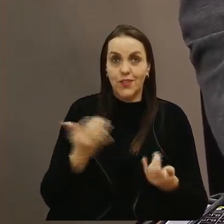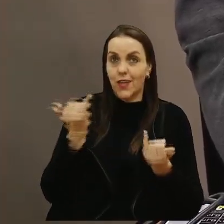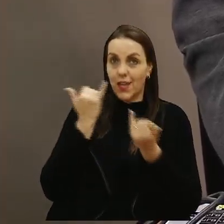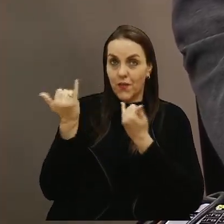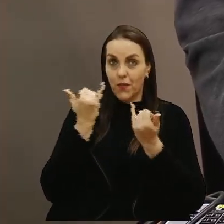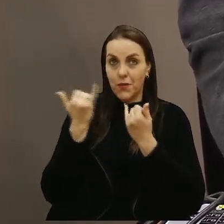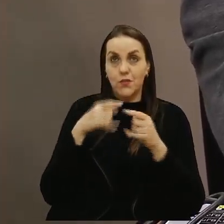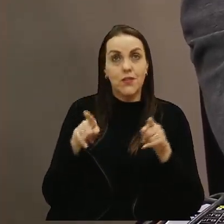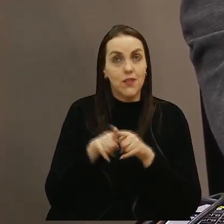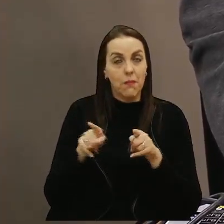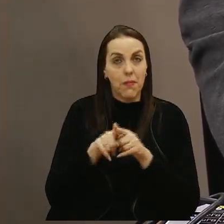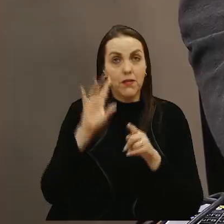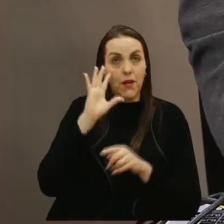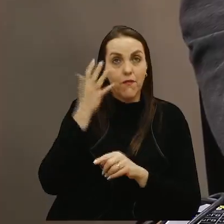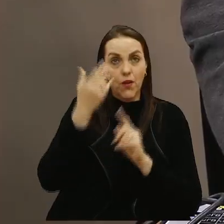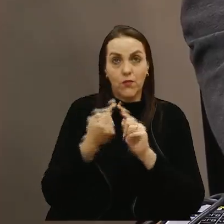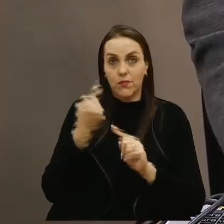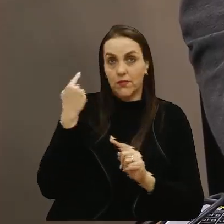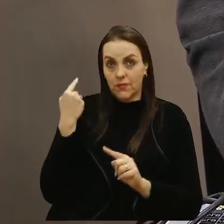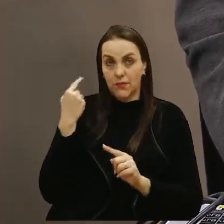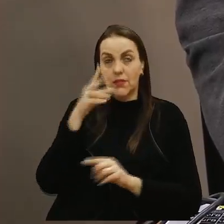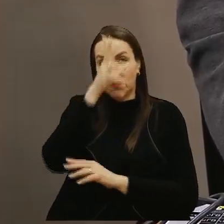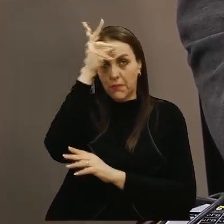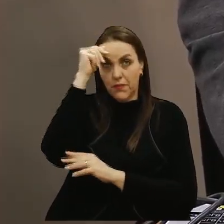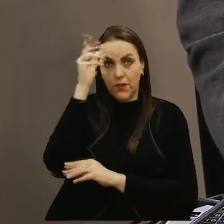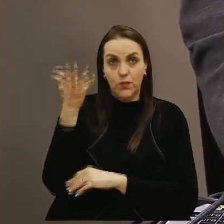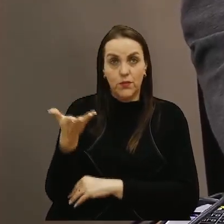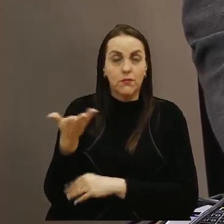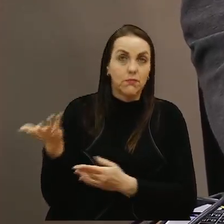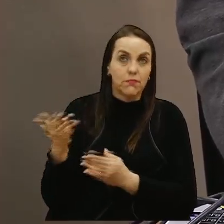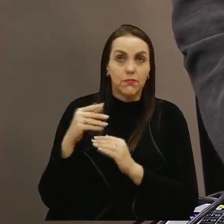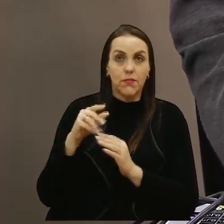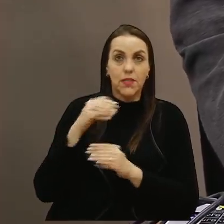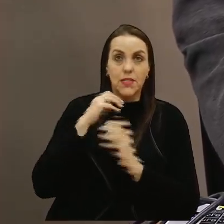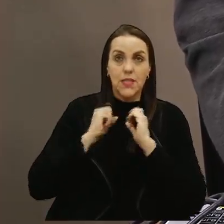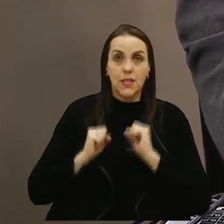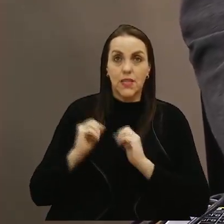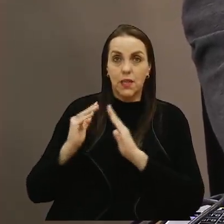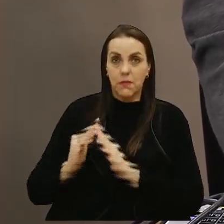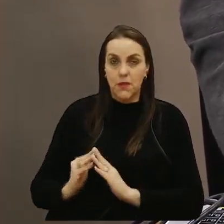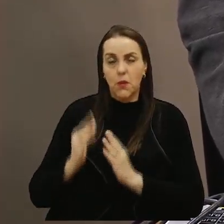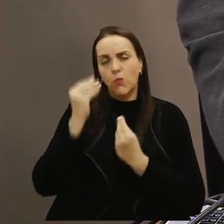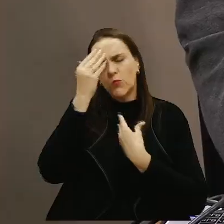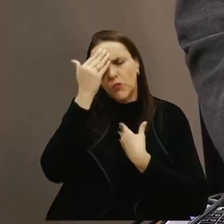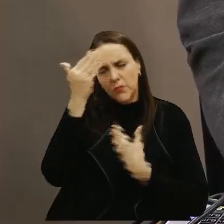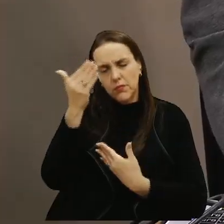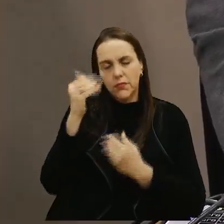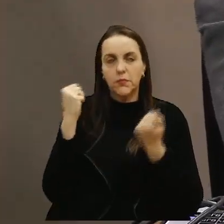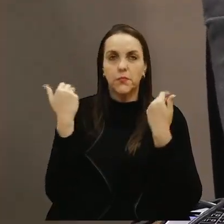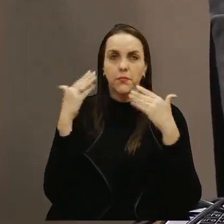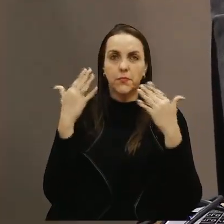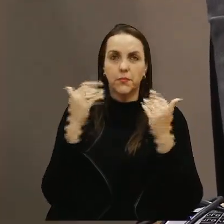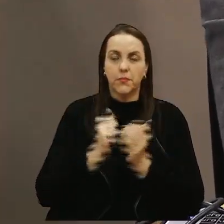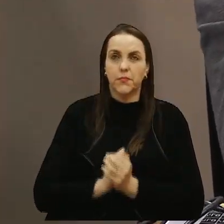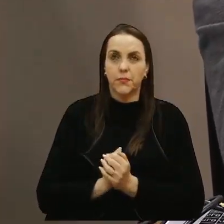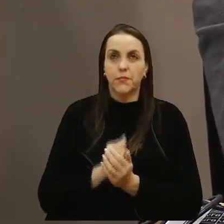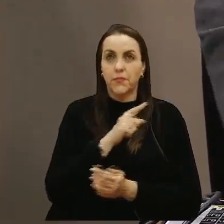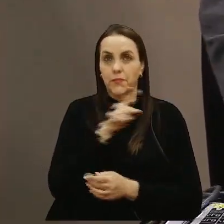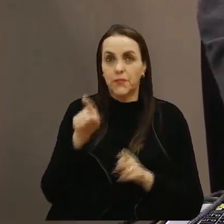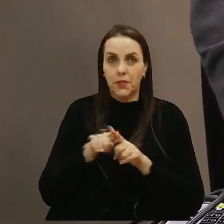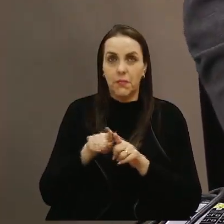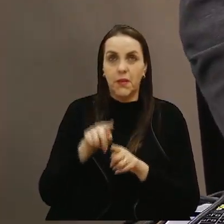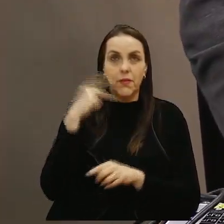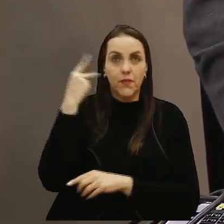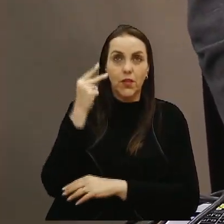informações que estavam ocorrendo ali dentro do Poder Executivo, na Secretaria de Habitação. Muito obrigado, parabéns. Como eu falei aqui, como o vereador Libardi